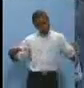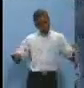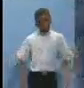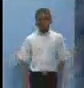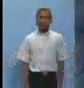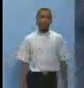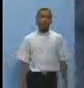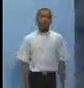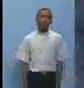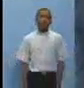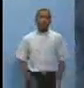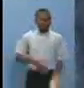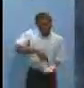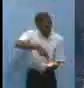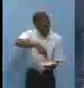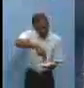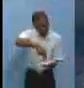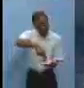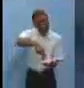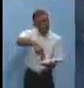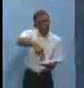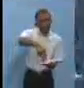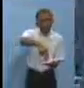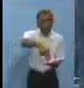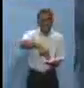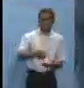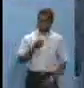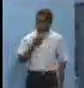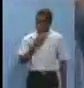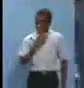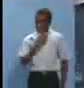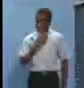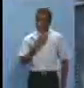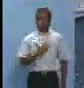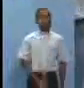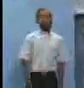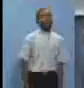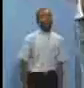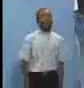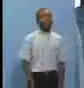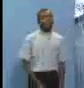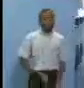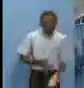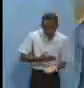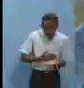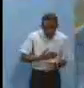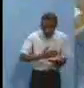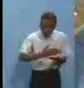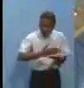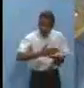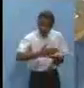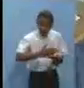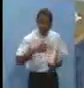debilidade. Então, se você não consegue gravar esse único mandamento, se você não consegue gravar esse